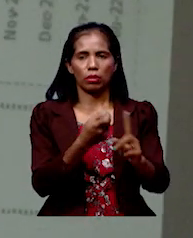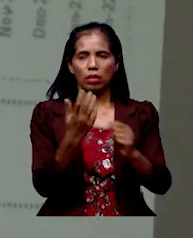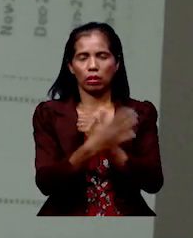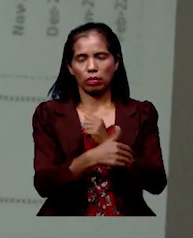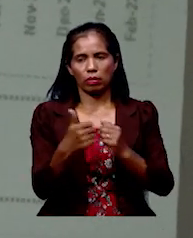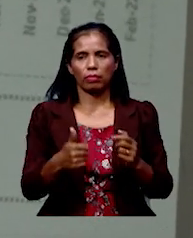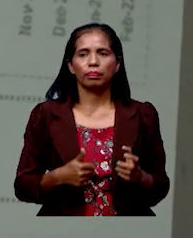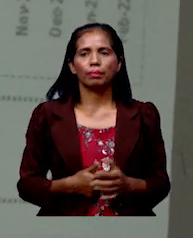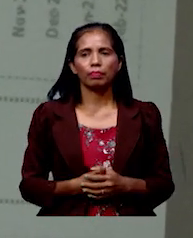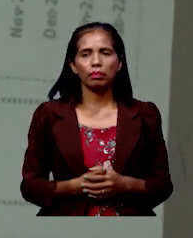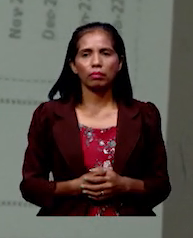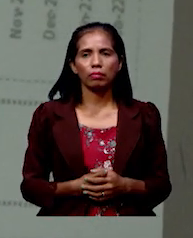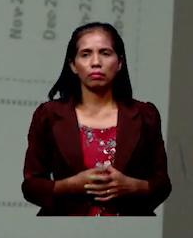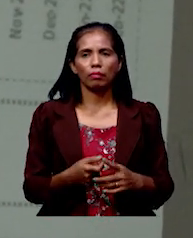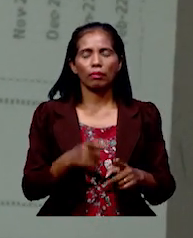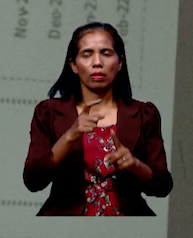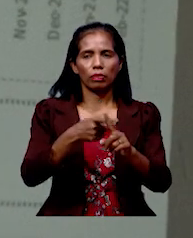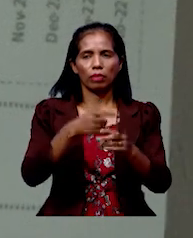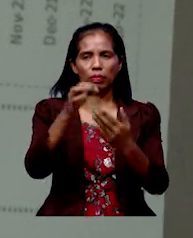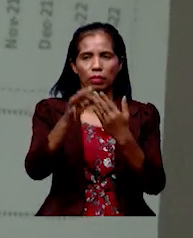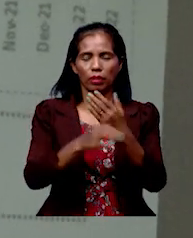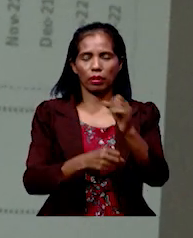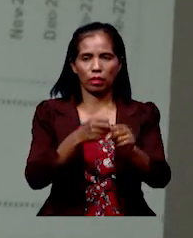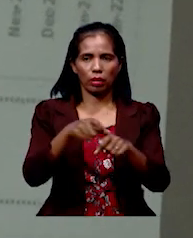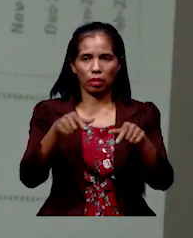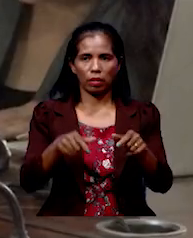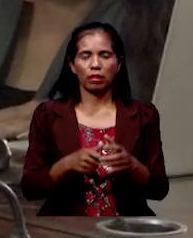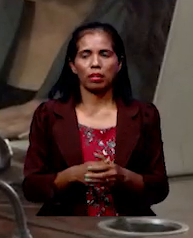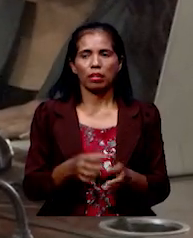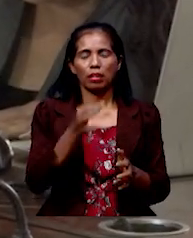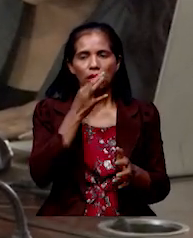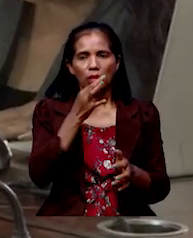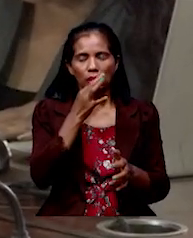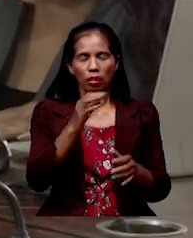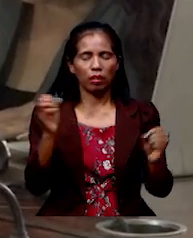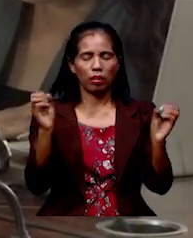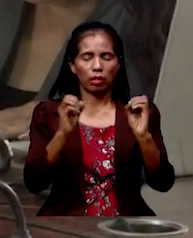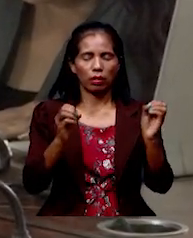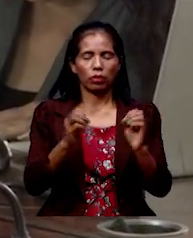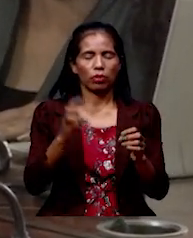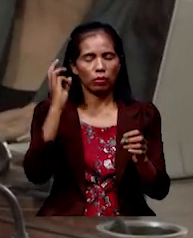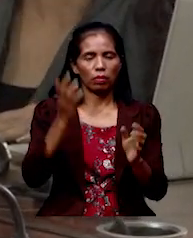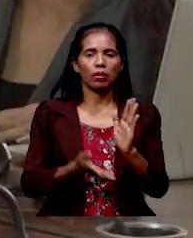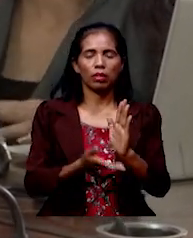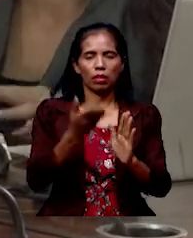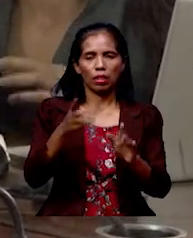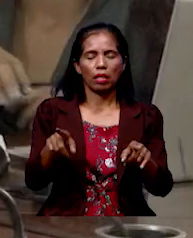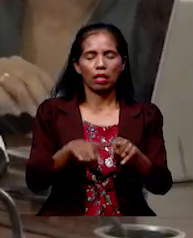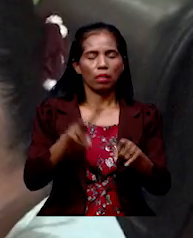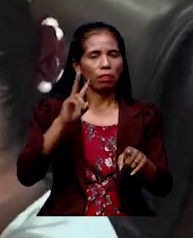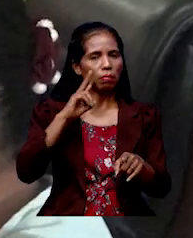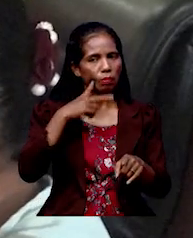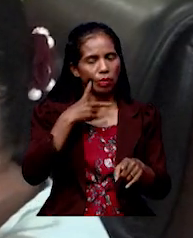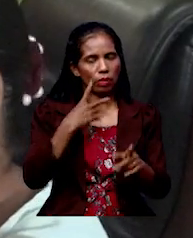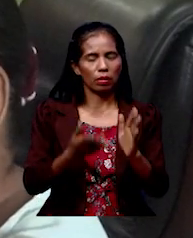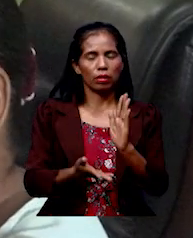indice preso consumidores ba fulan fevereiro tinang ne hahan ho bebidas la os alcoholicas ne besai hanesan morotahan